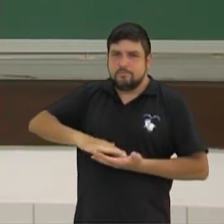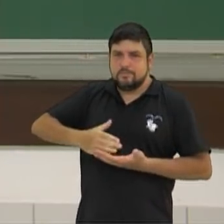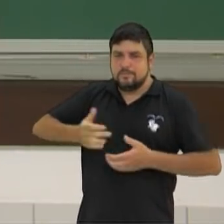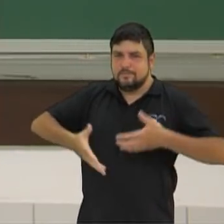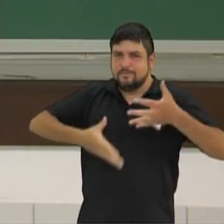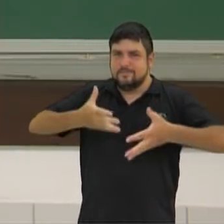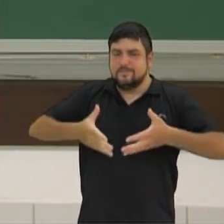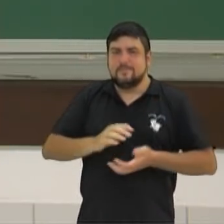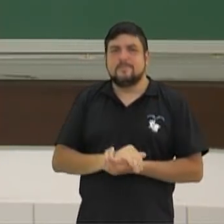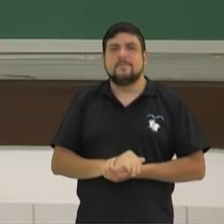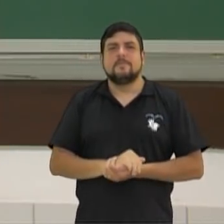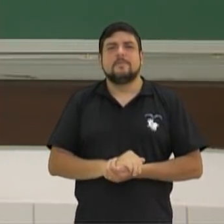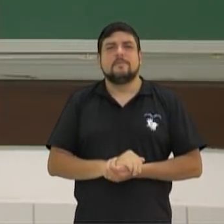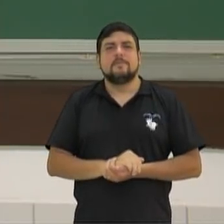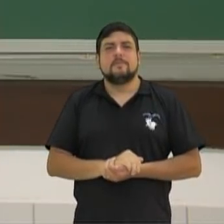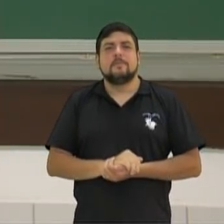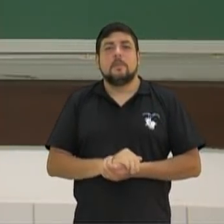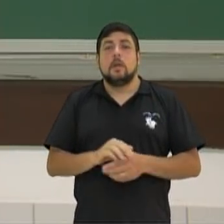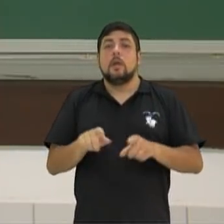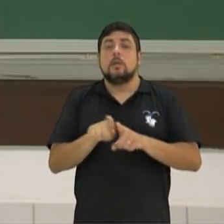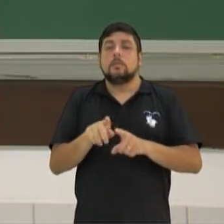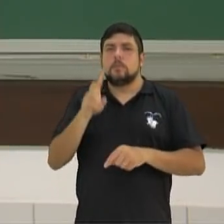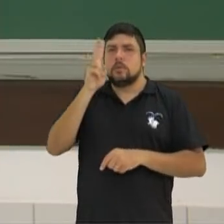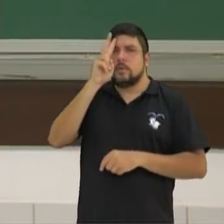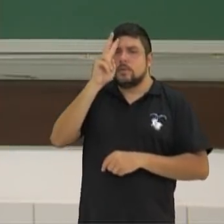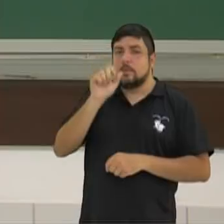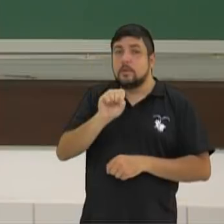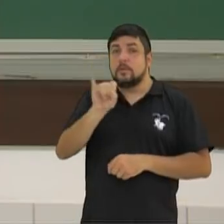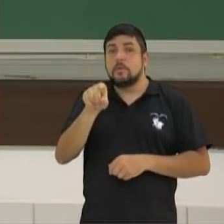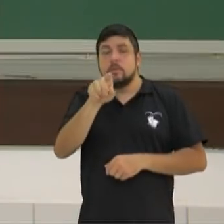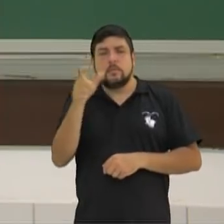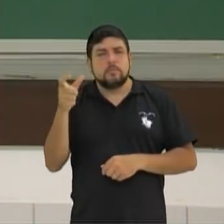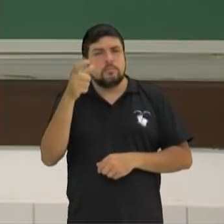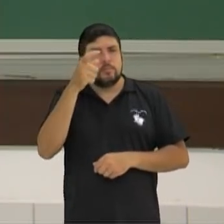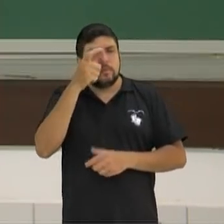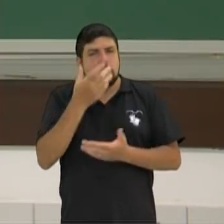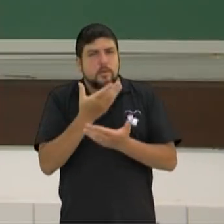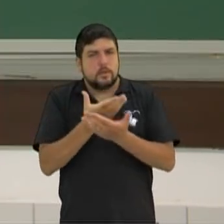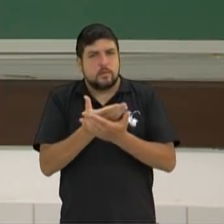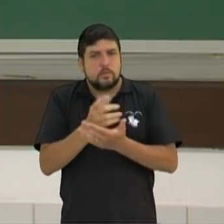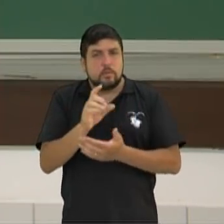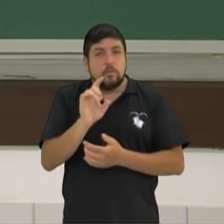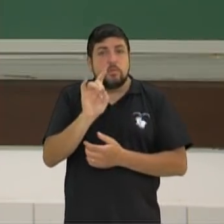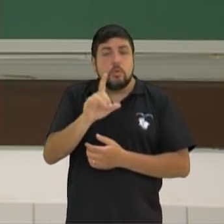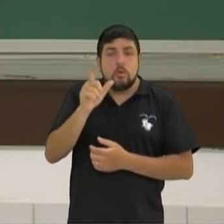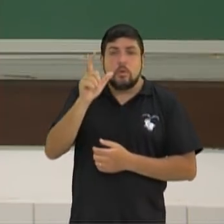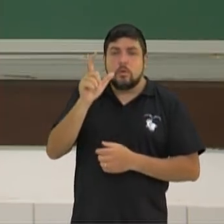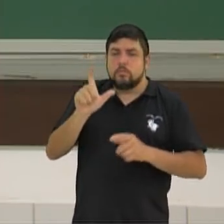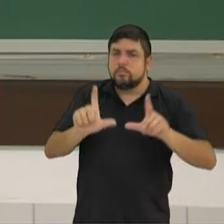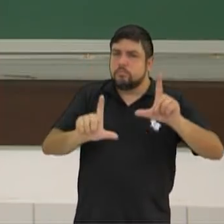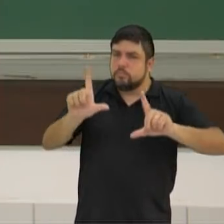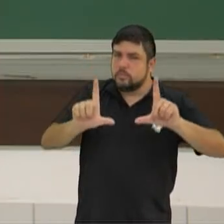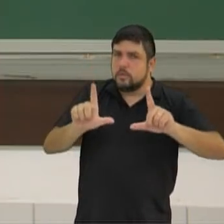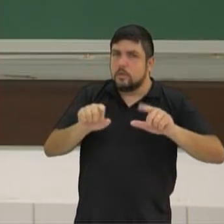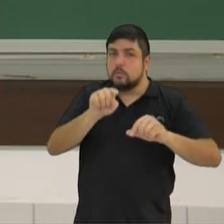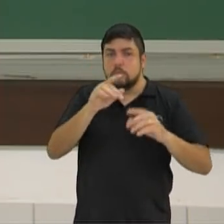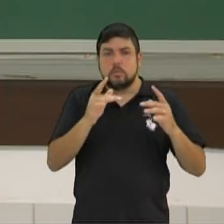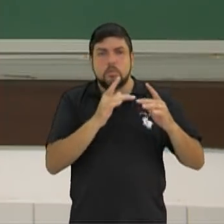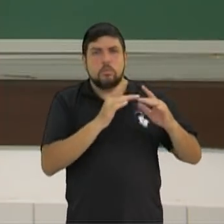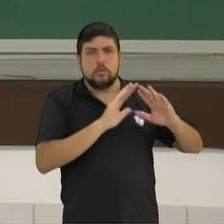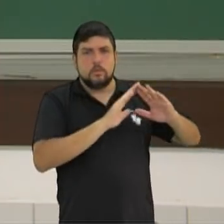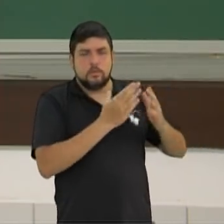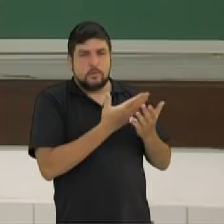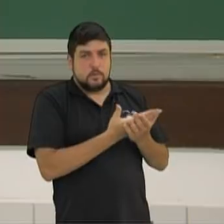Libras. Lembrando ainda, se você está assistindo essa aula somente pela TV, entre em contato com a sua escola